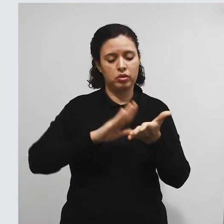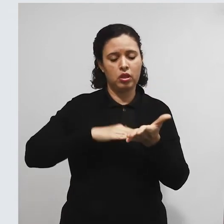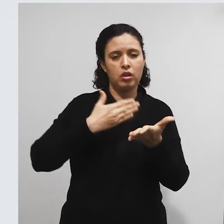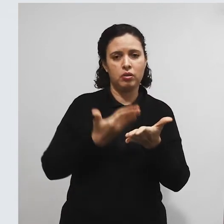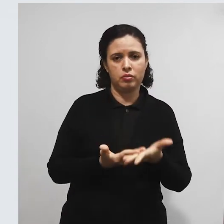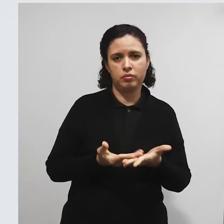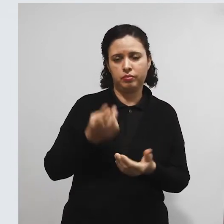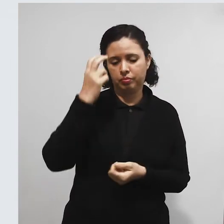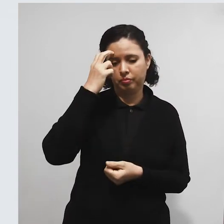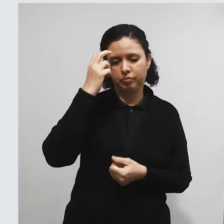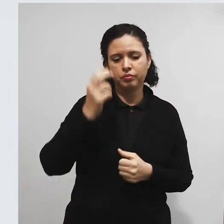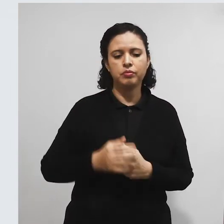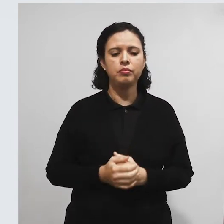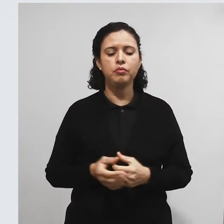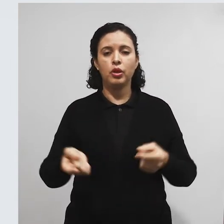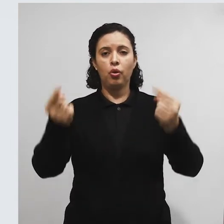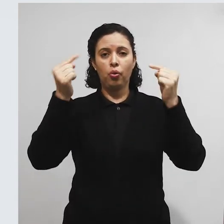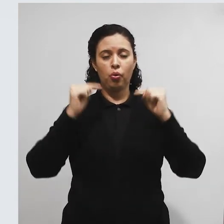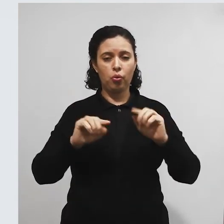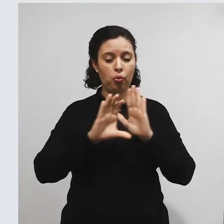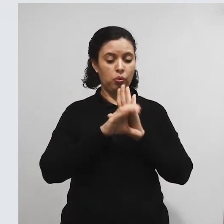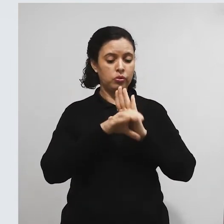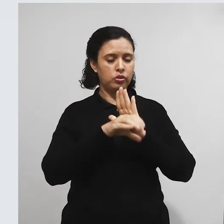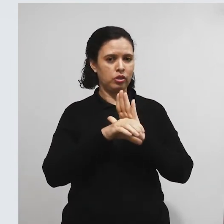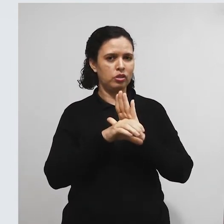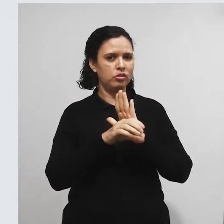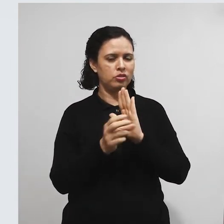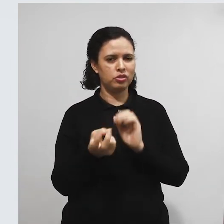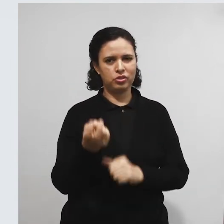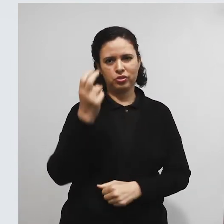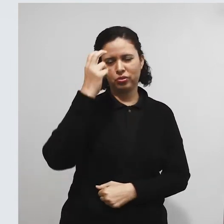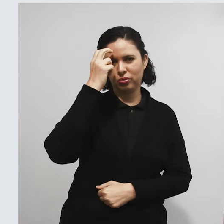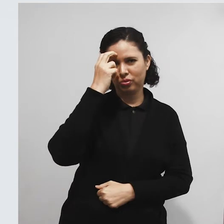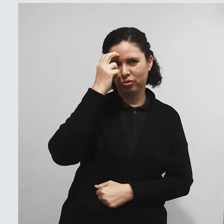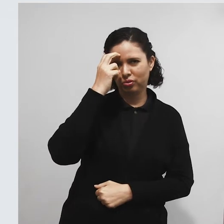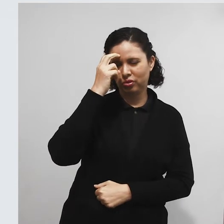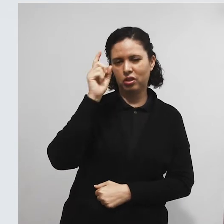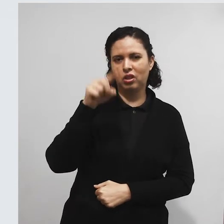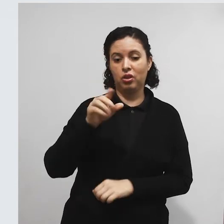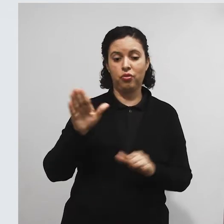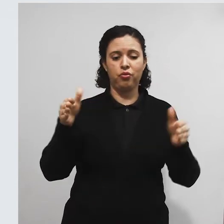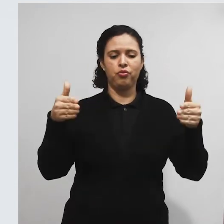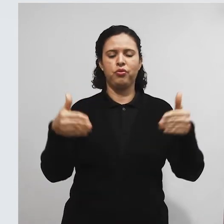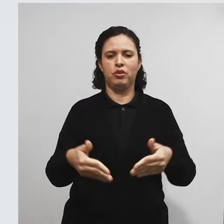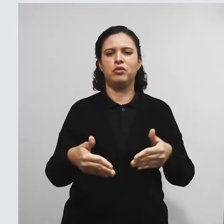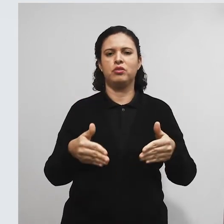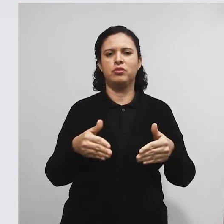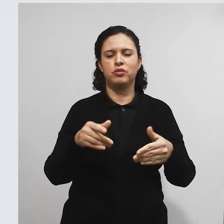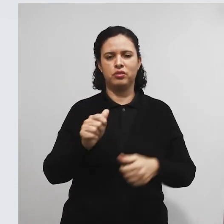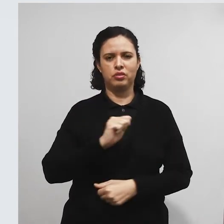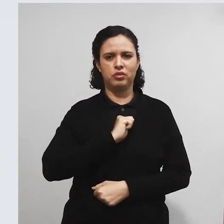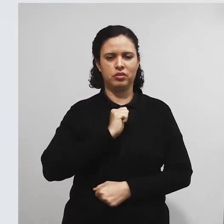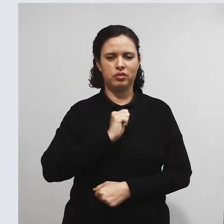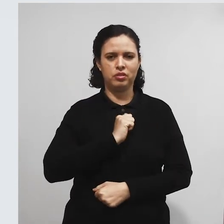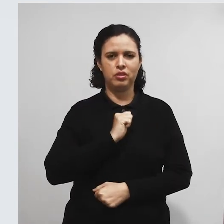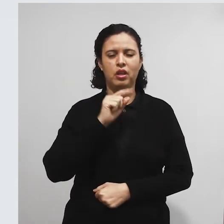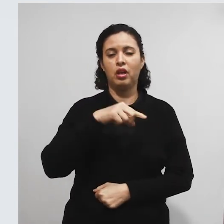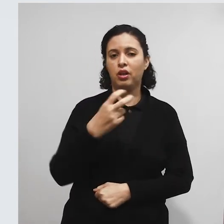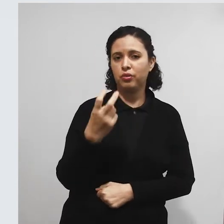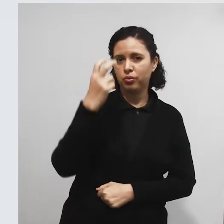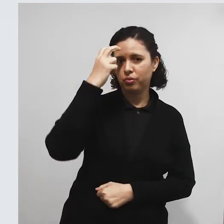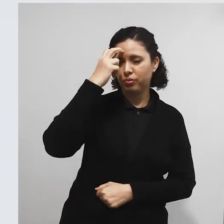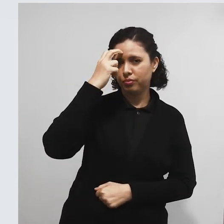interpretação. E o conceito de cultura, que é talvez o conceito mais central de todos da antropologia, que a